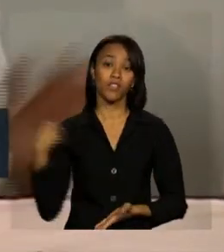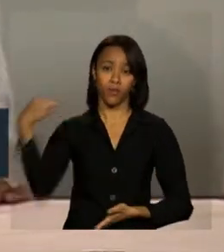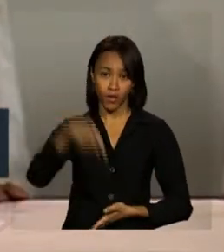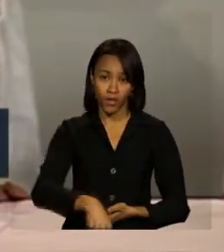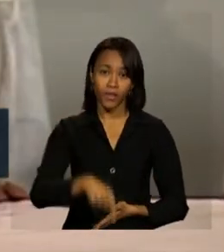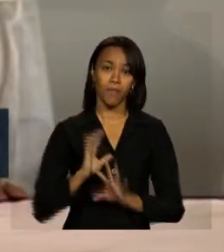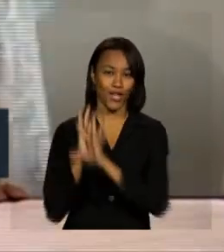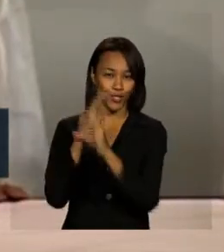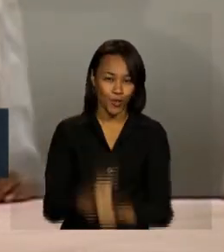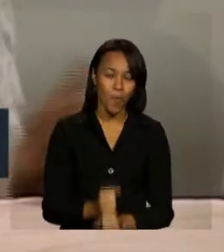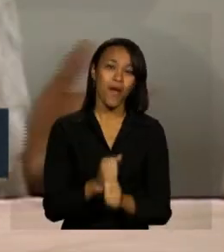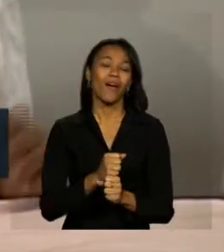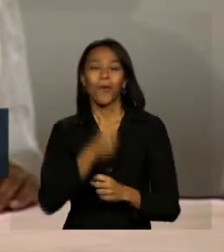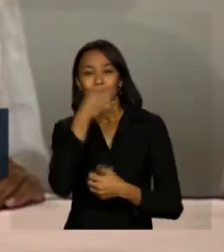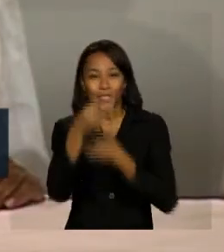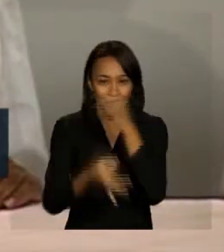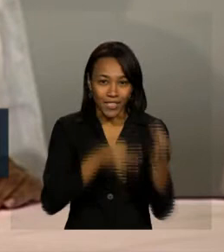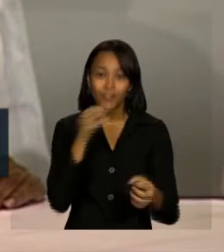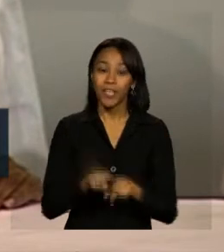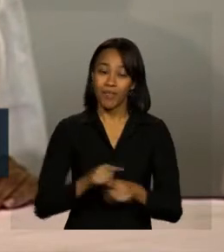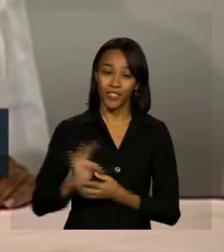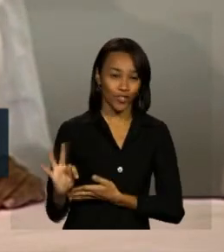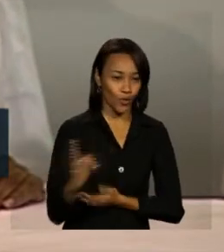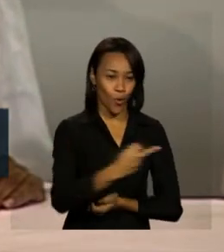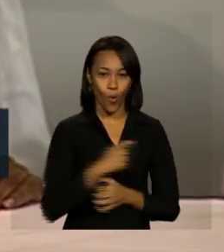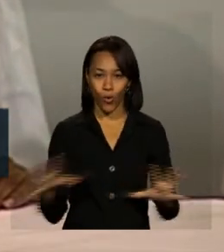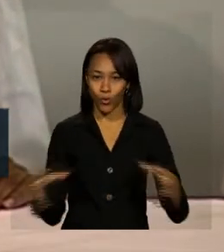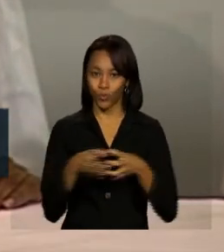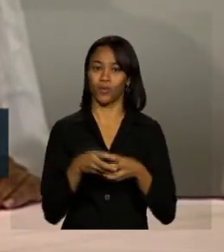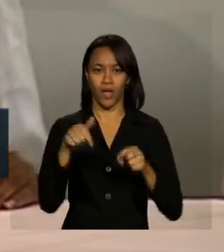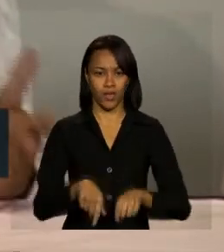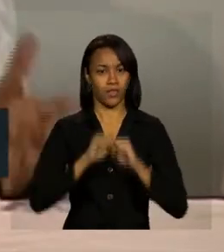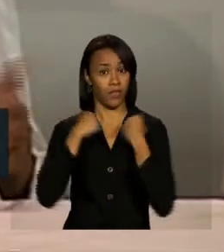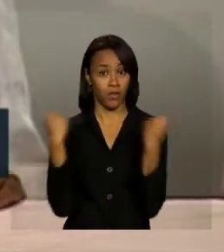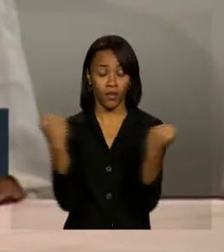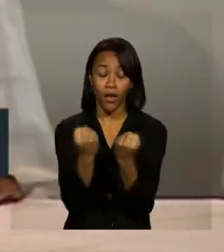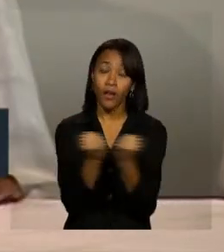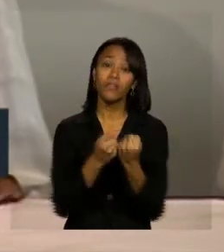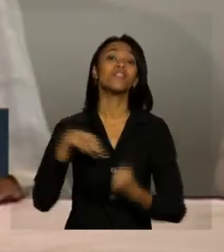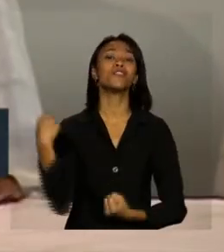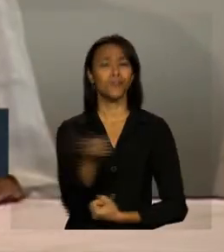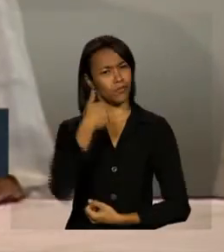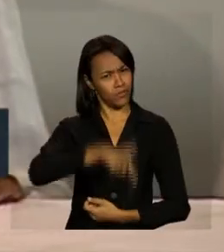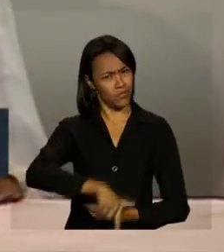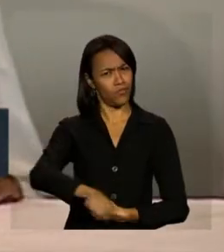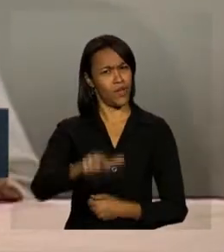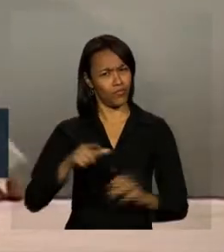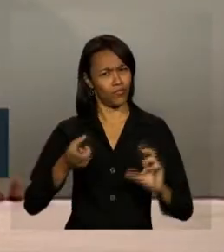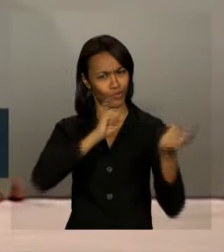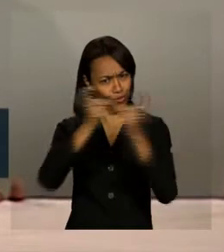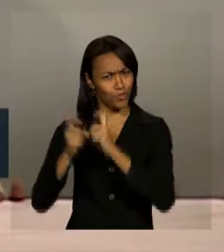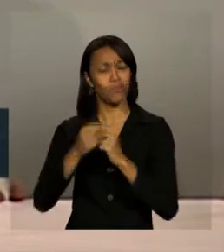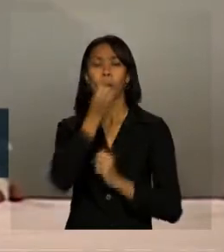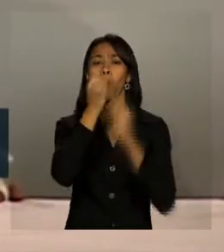para somar minha energia à de vocês todos aqui nesse seminário e que continuemos trabalhando pelo bem